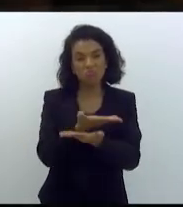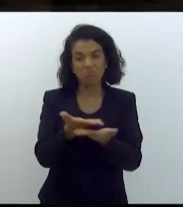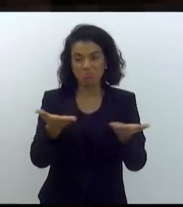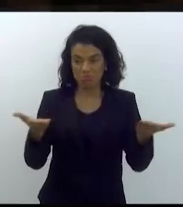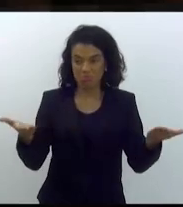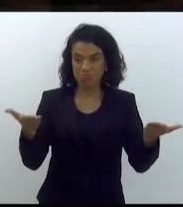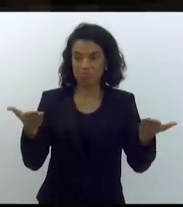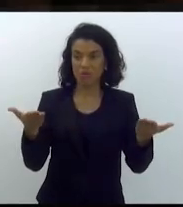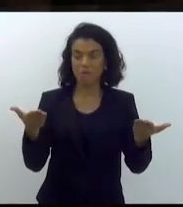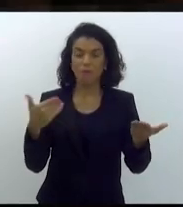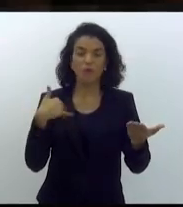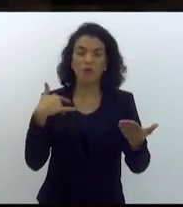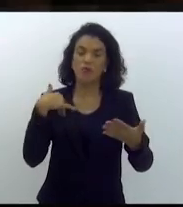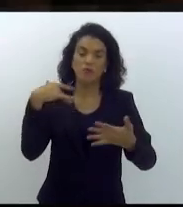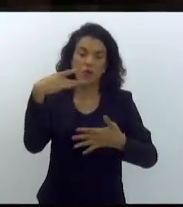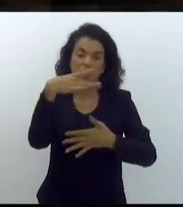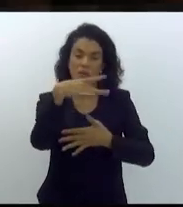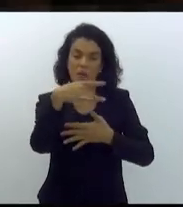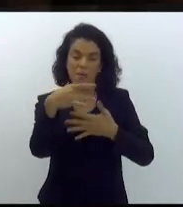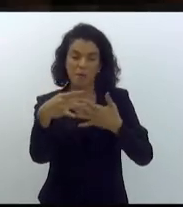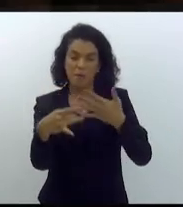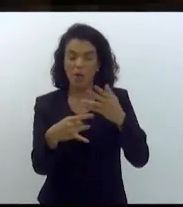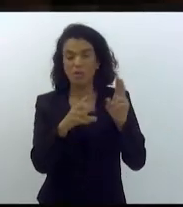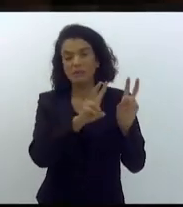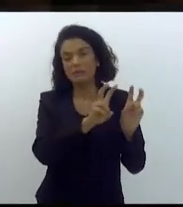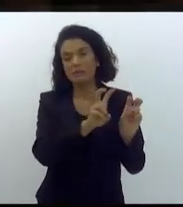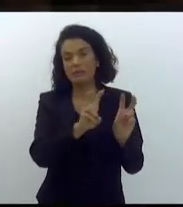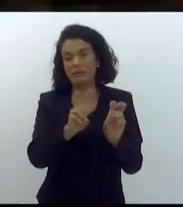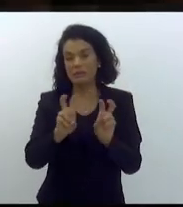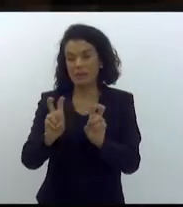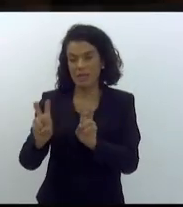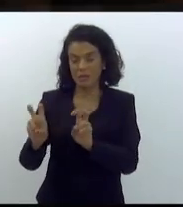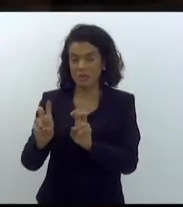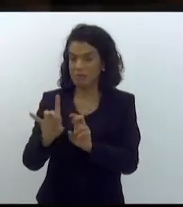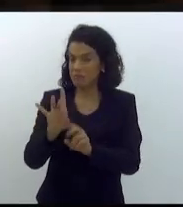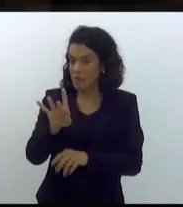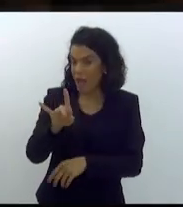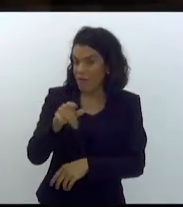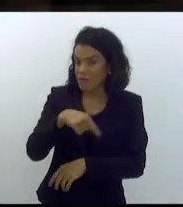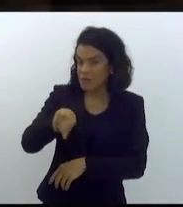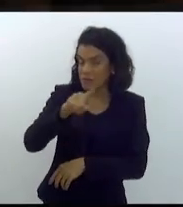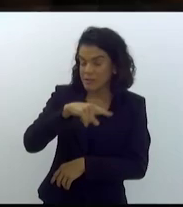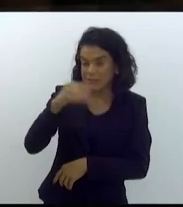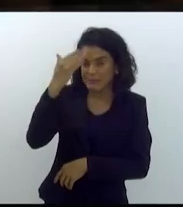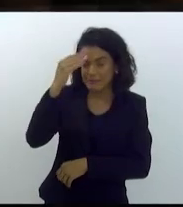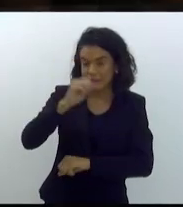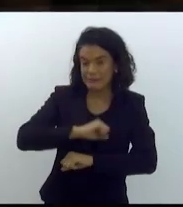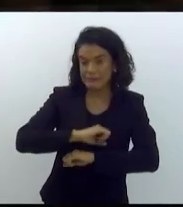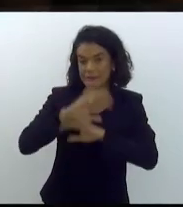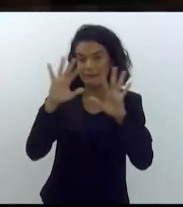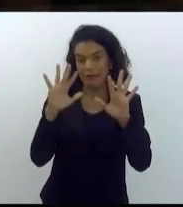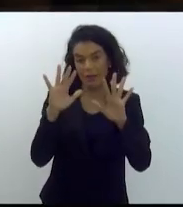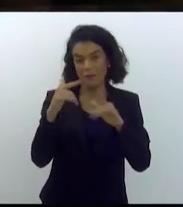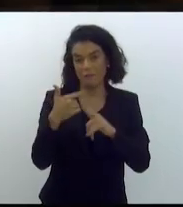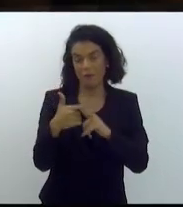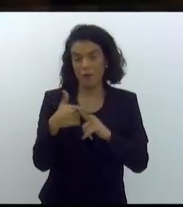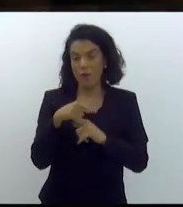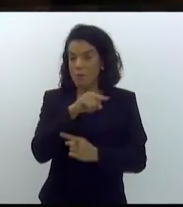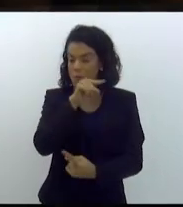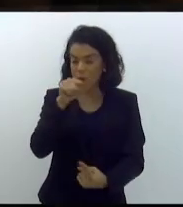não vou entrar nosso em outros temas para exatamente ficar Claro porque eu vim aqui